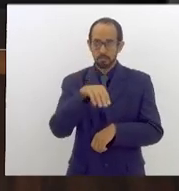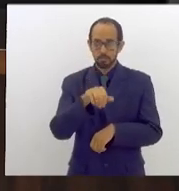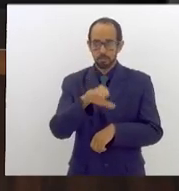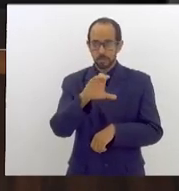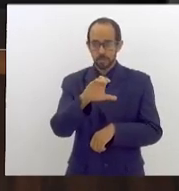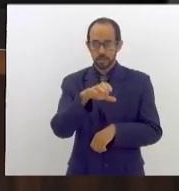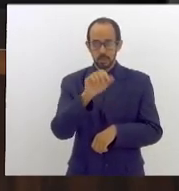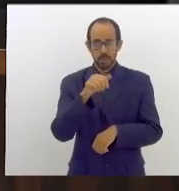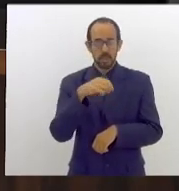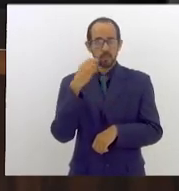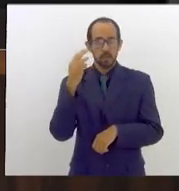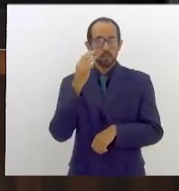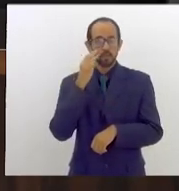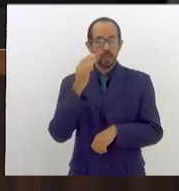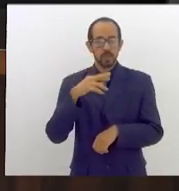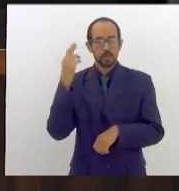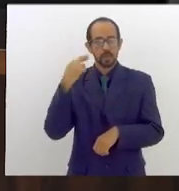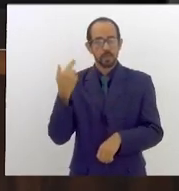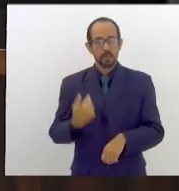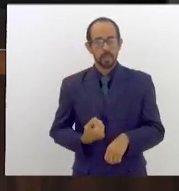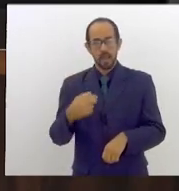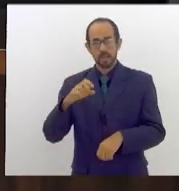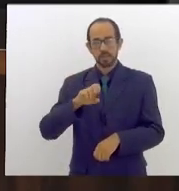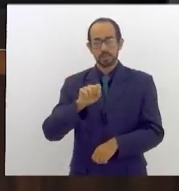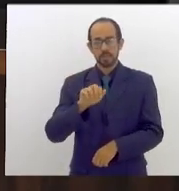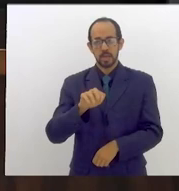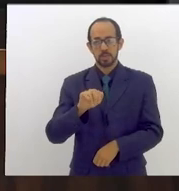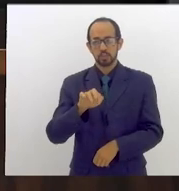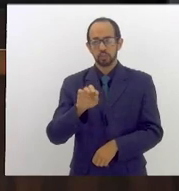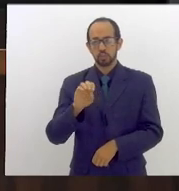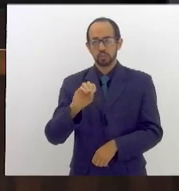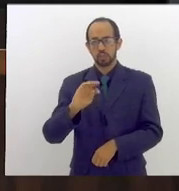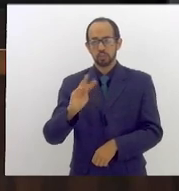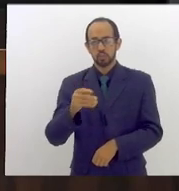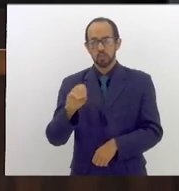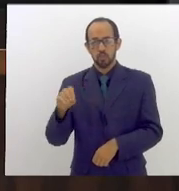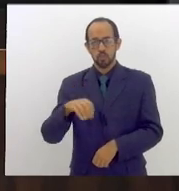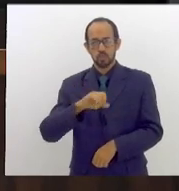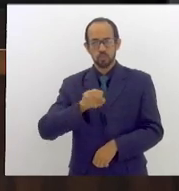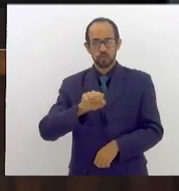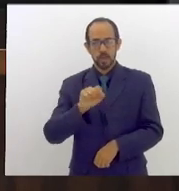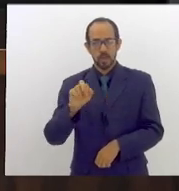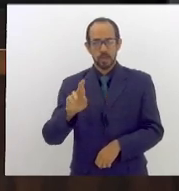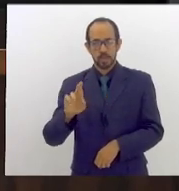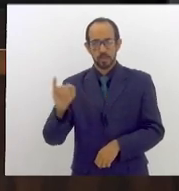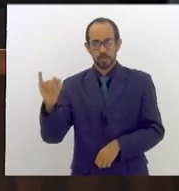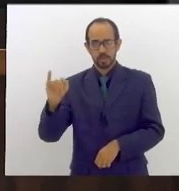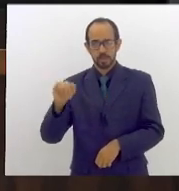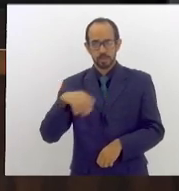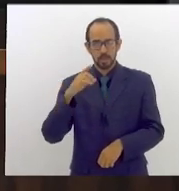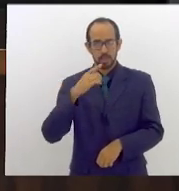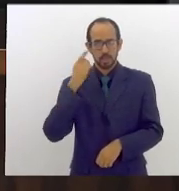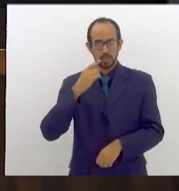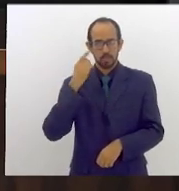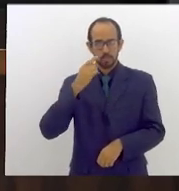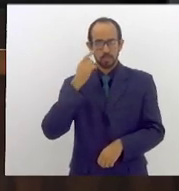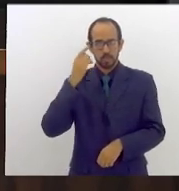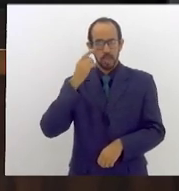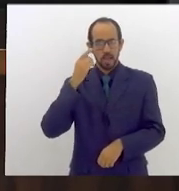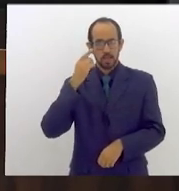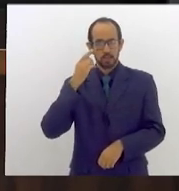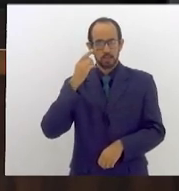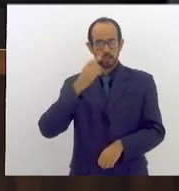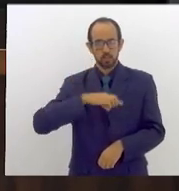valdec Renata Dr Serginho Jari deputado Imperador de